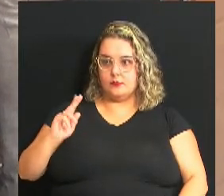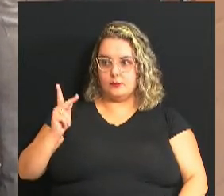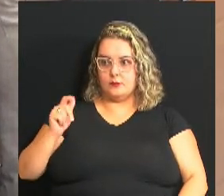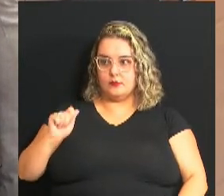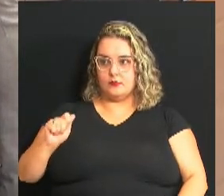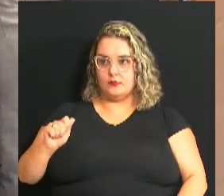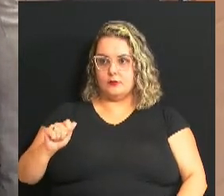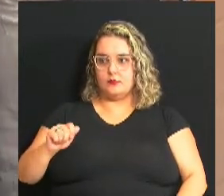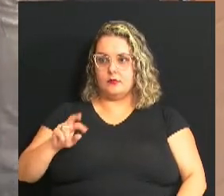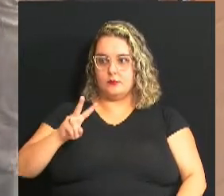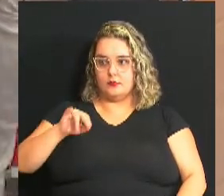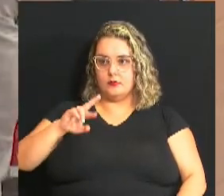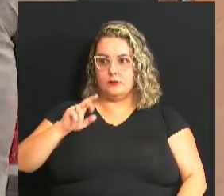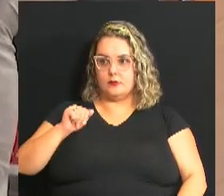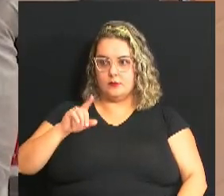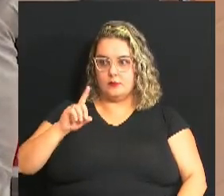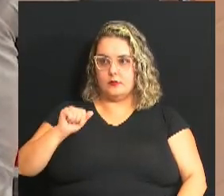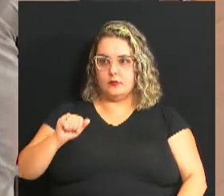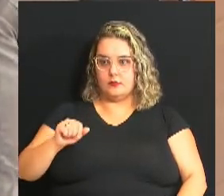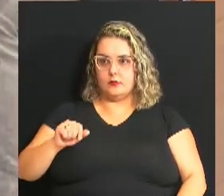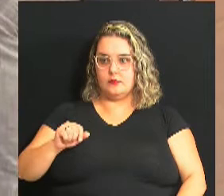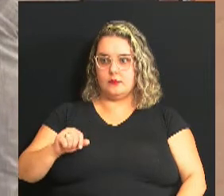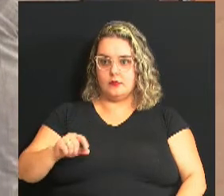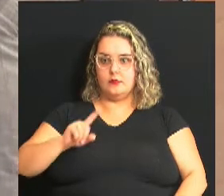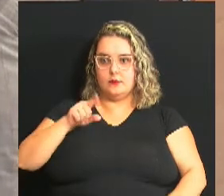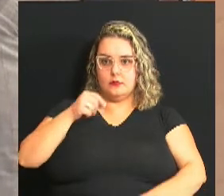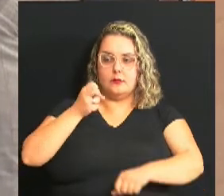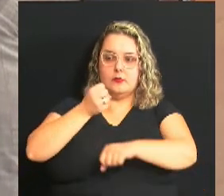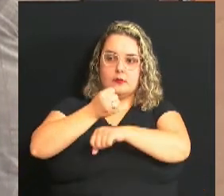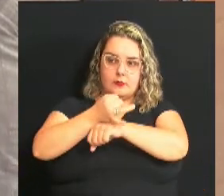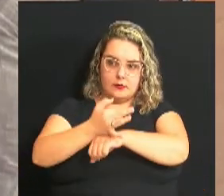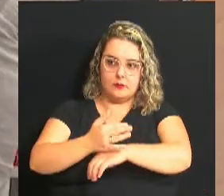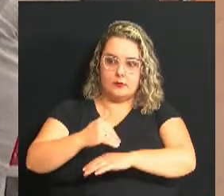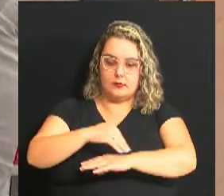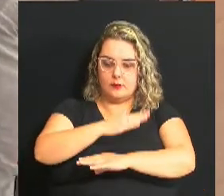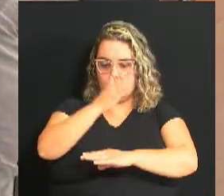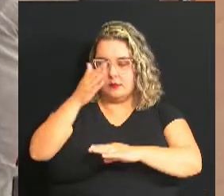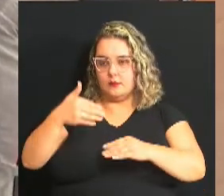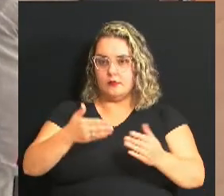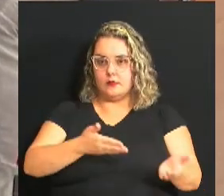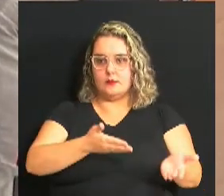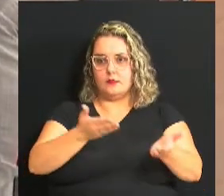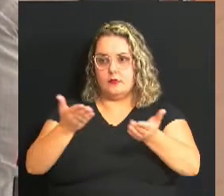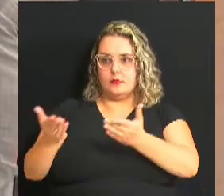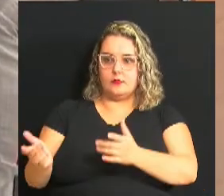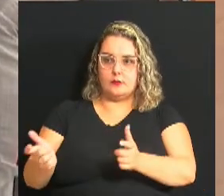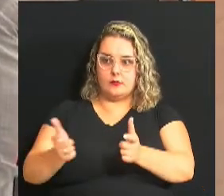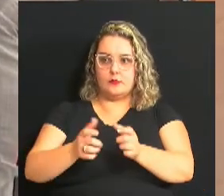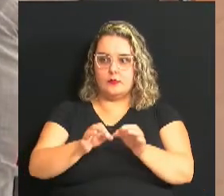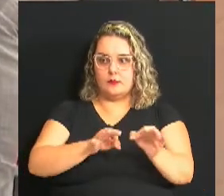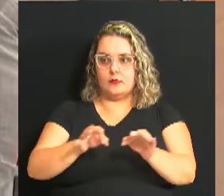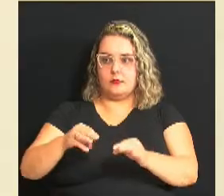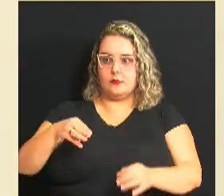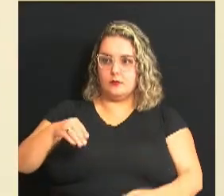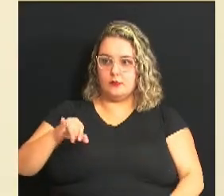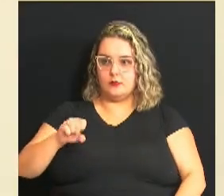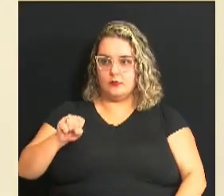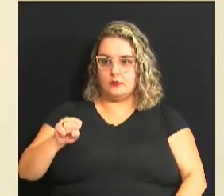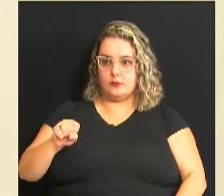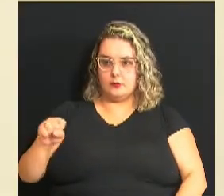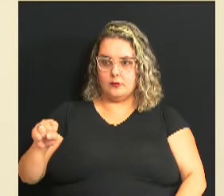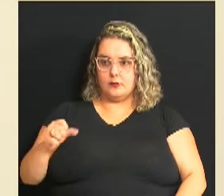virada, literalmente virou a madrugada com essa mostra curta que foi organizada no MIS. Então, o MIS foi